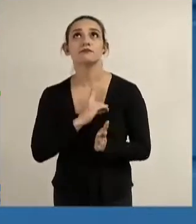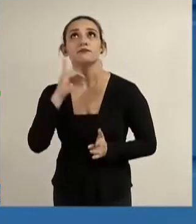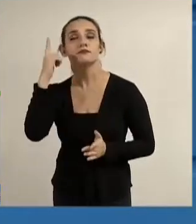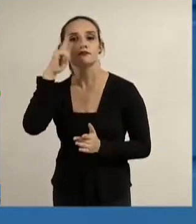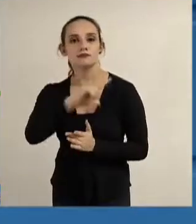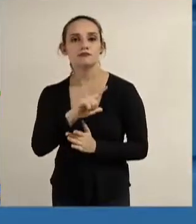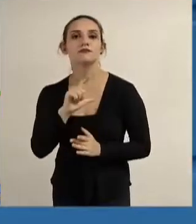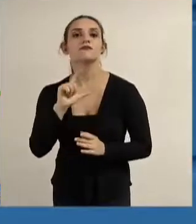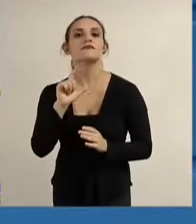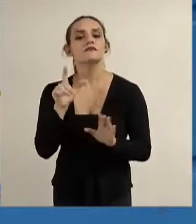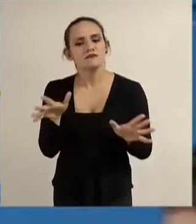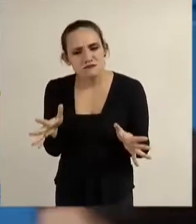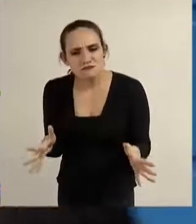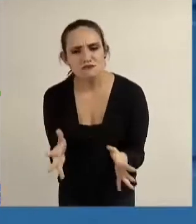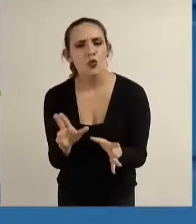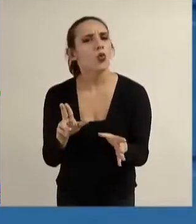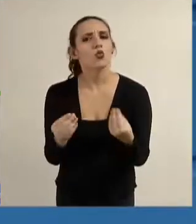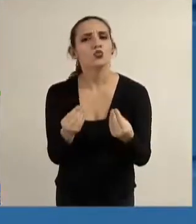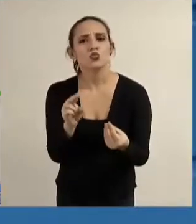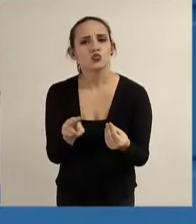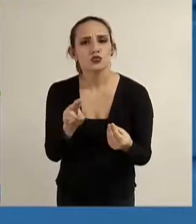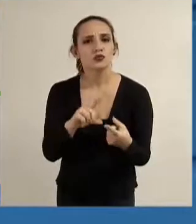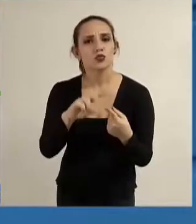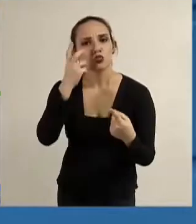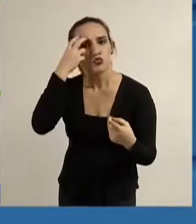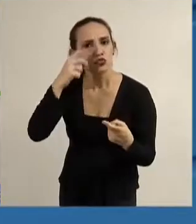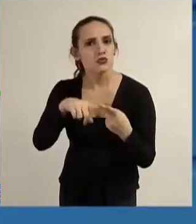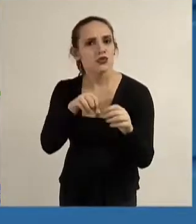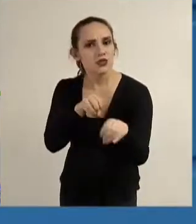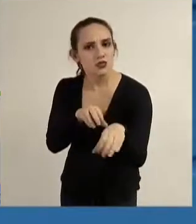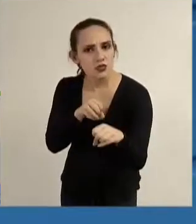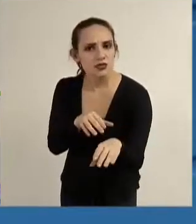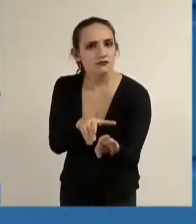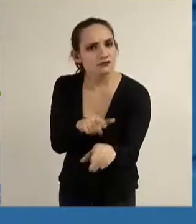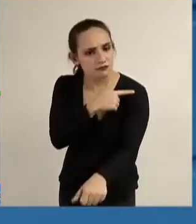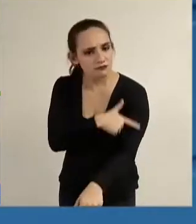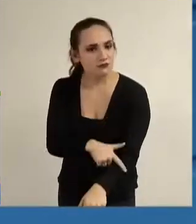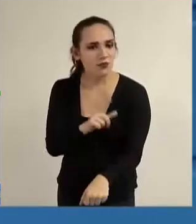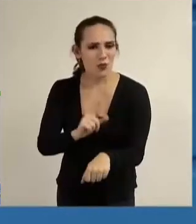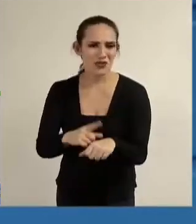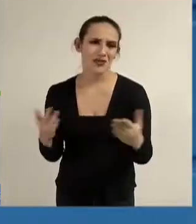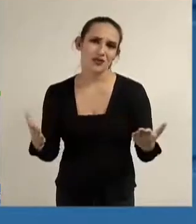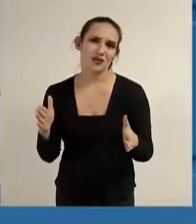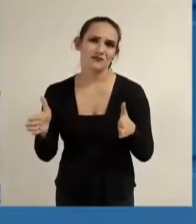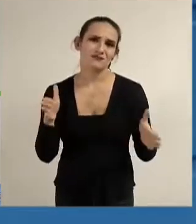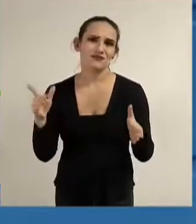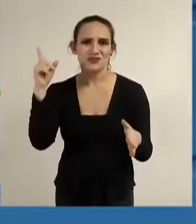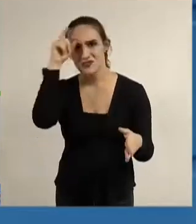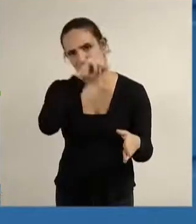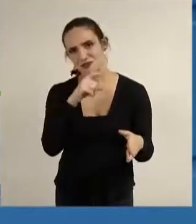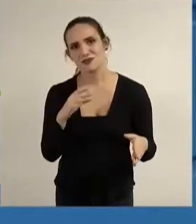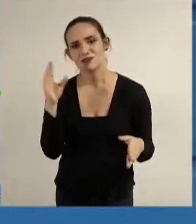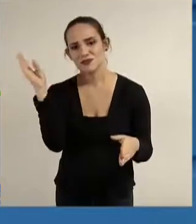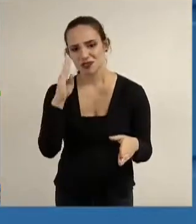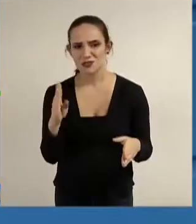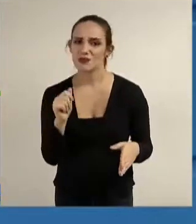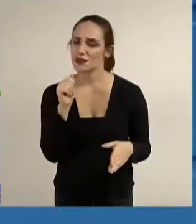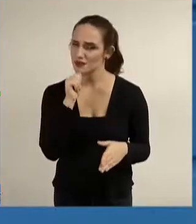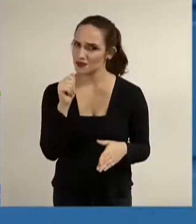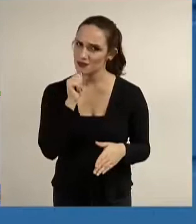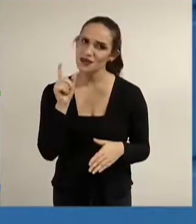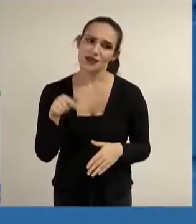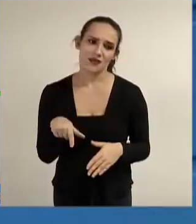muita cultura, com muita educação, nós vamos passar esse momento difícil que o Brasil vive ainda em